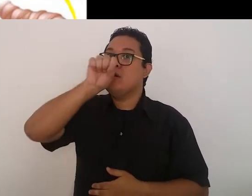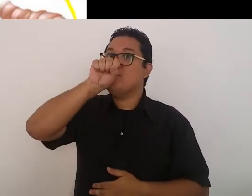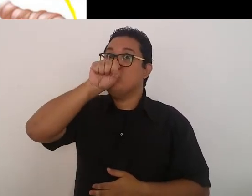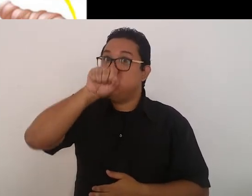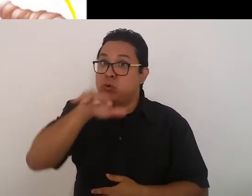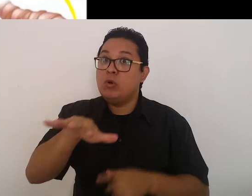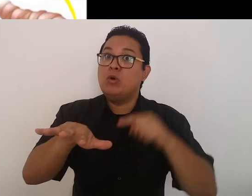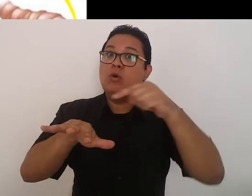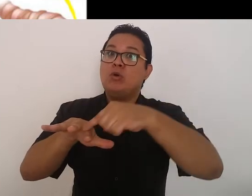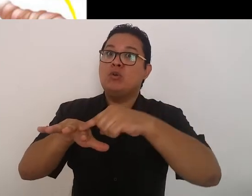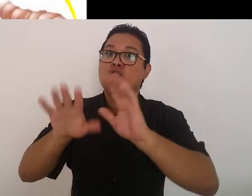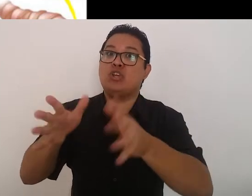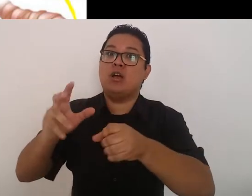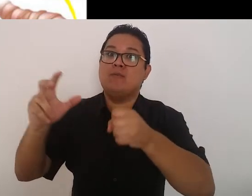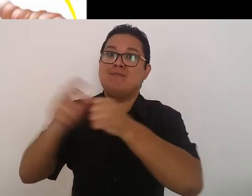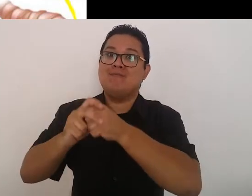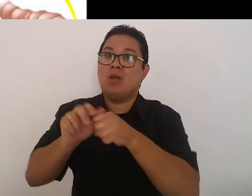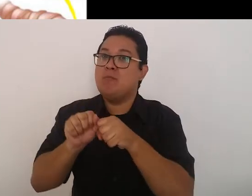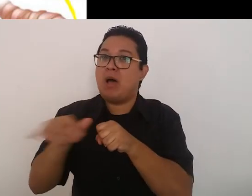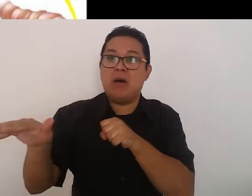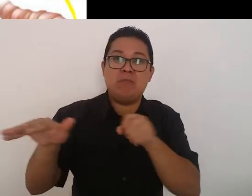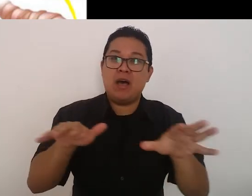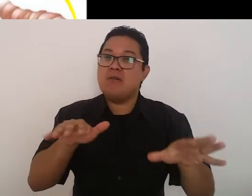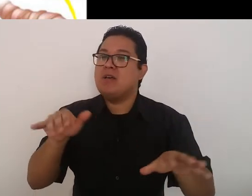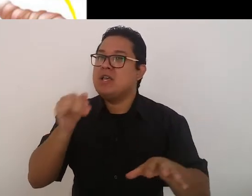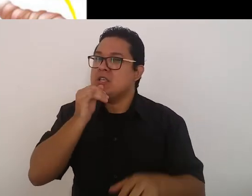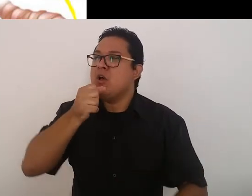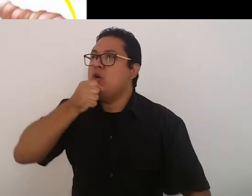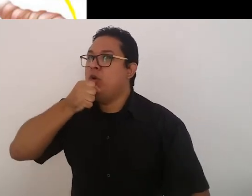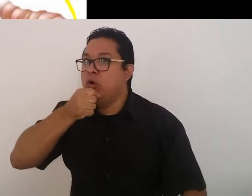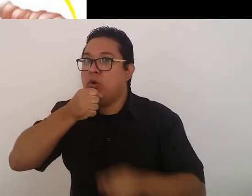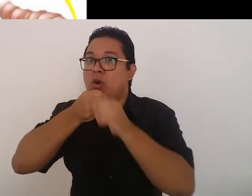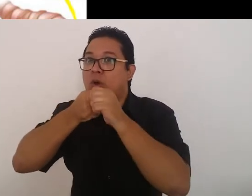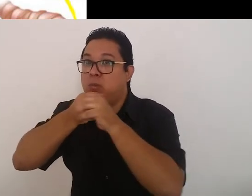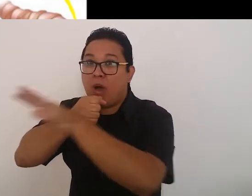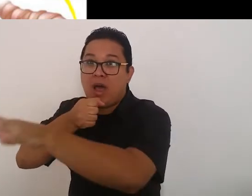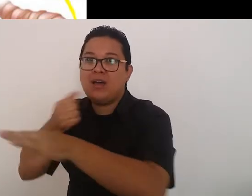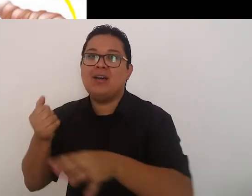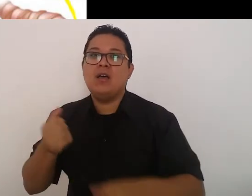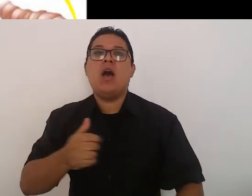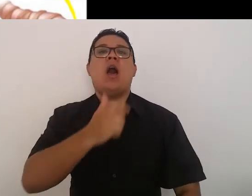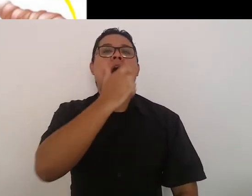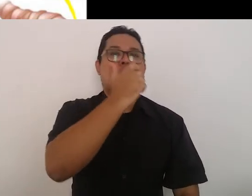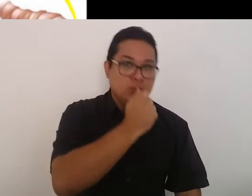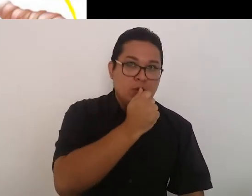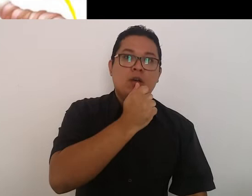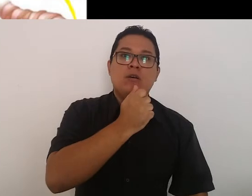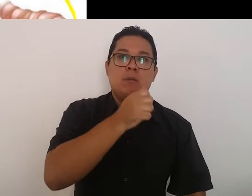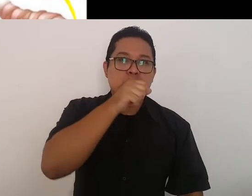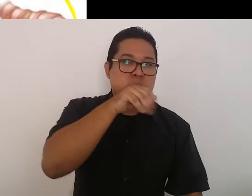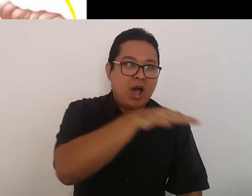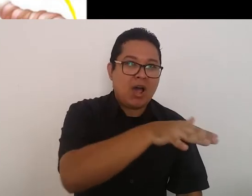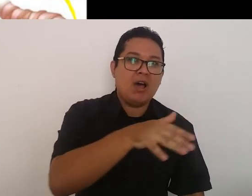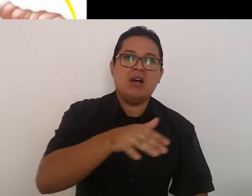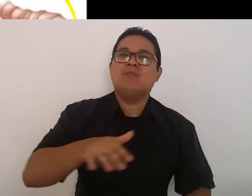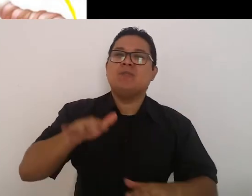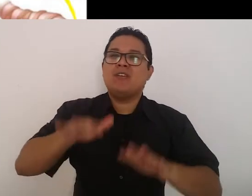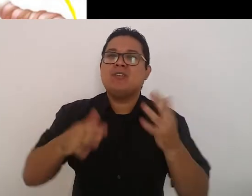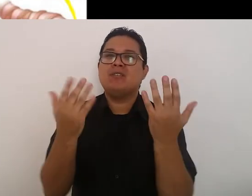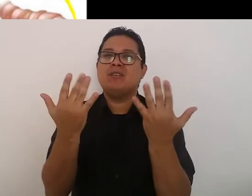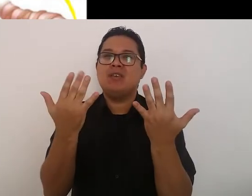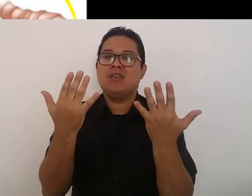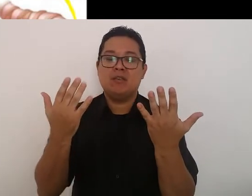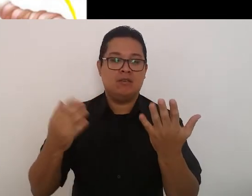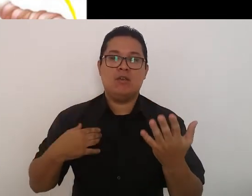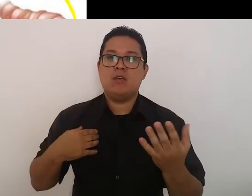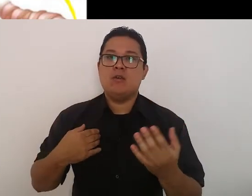Espirro, tosse, né? Ranho, o cara escarra no chão, o cara faz assim. Então eu fiz aqui assim, na aula você deve ter visto eu pôr a mão no rosto 10, 15